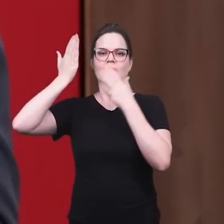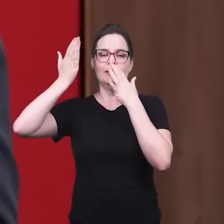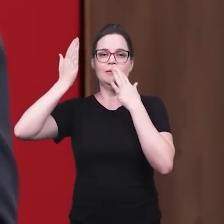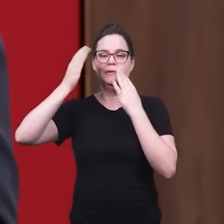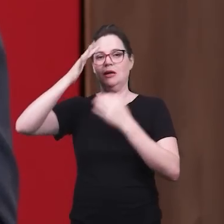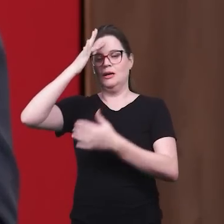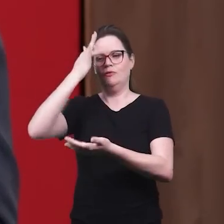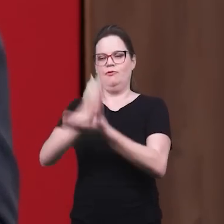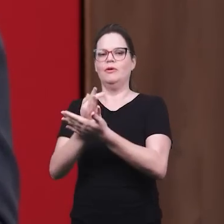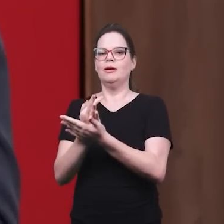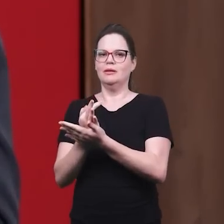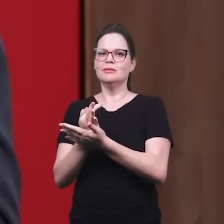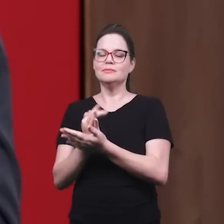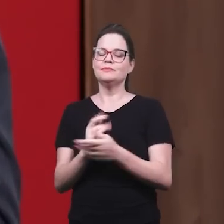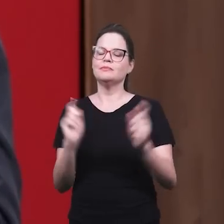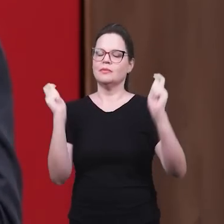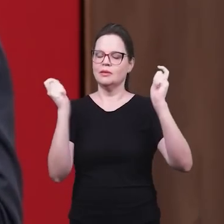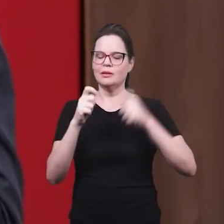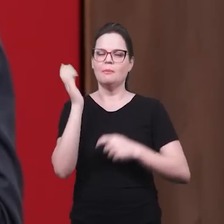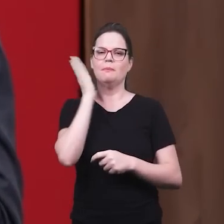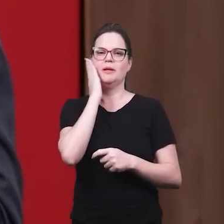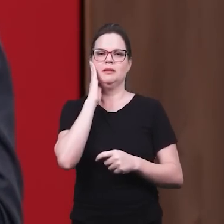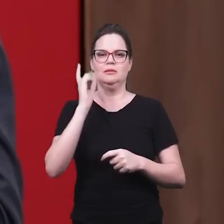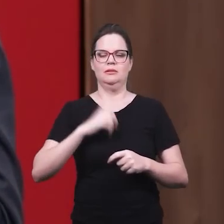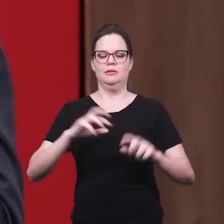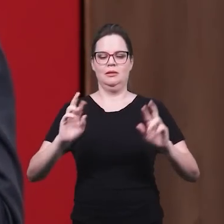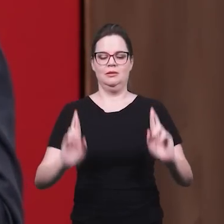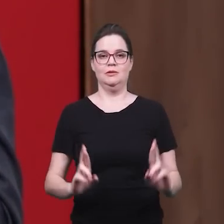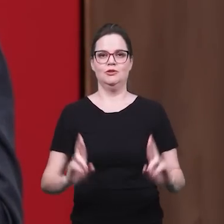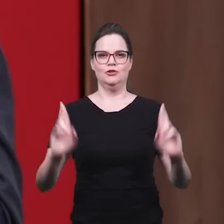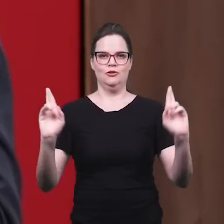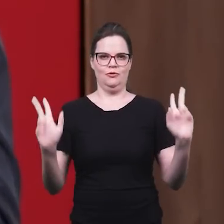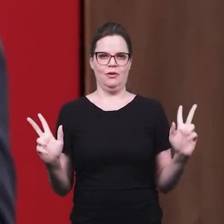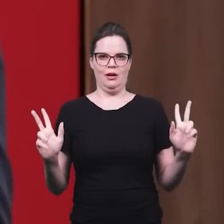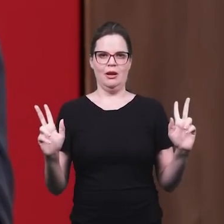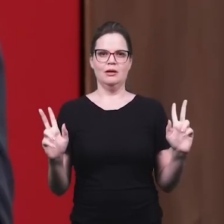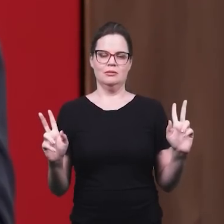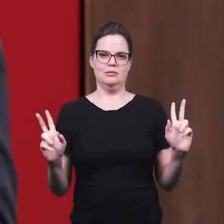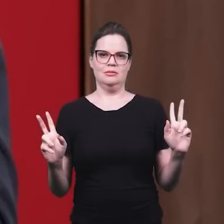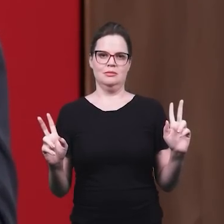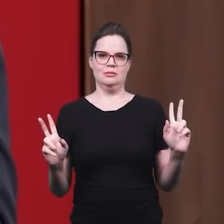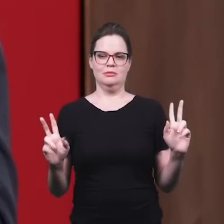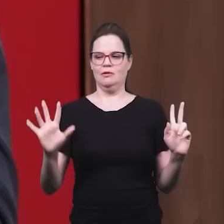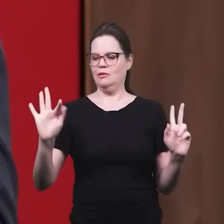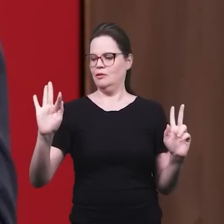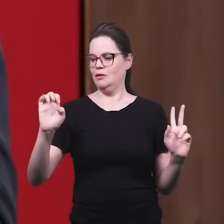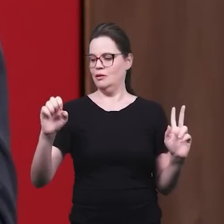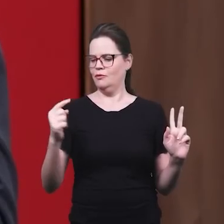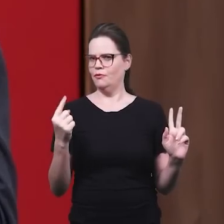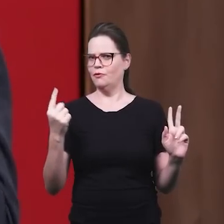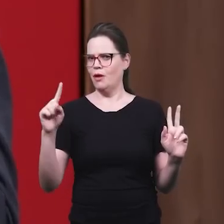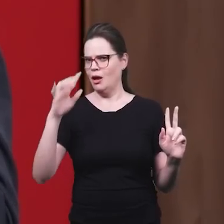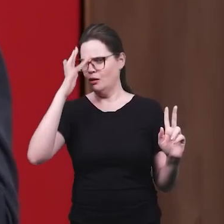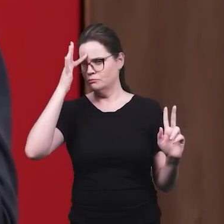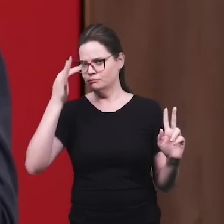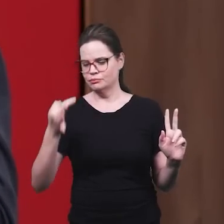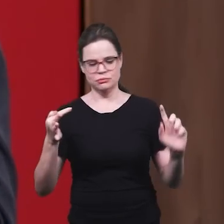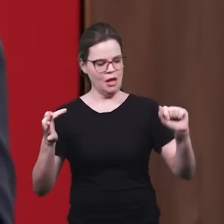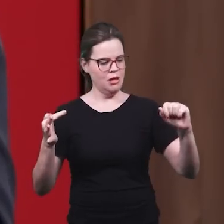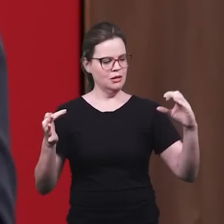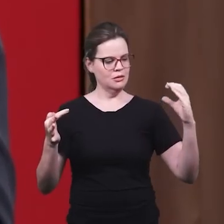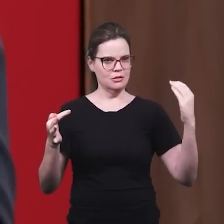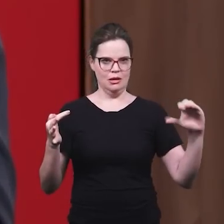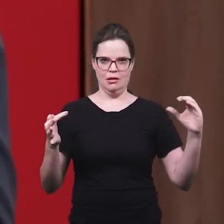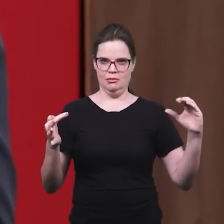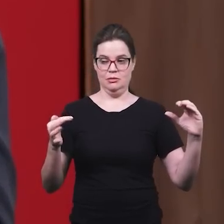entender que existe uma diferença entre elas e que a fé, sim, que é o aspecto profético,